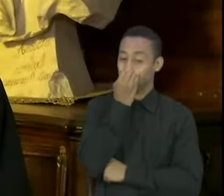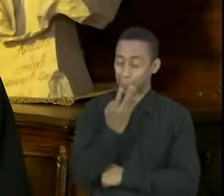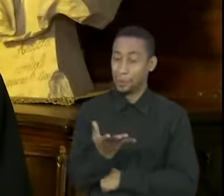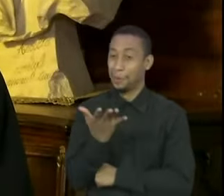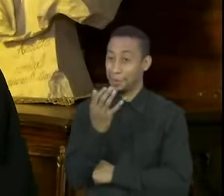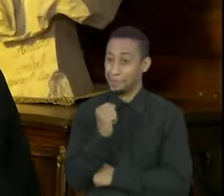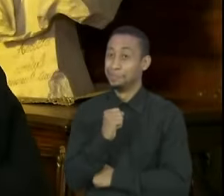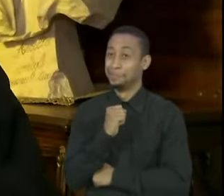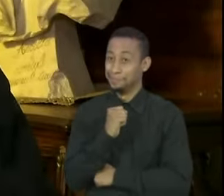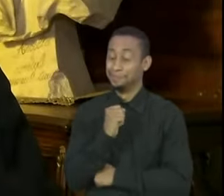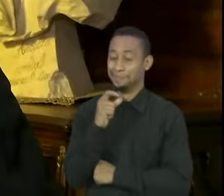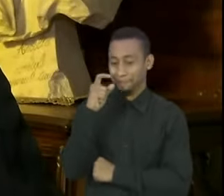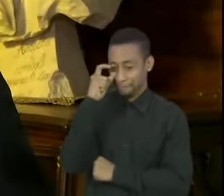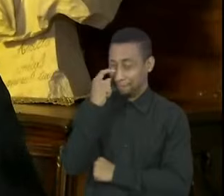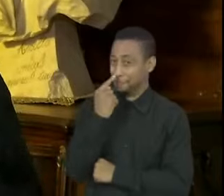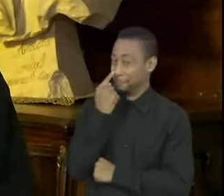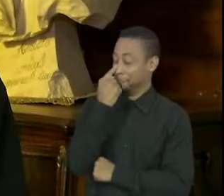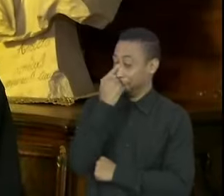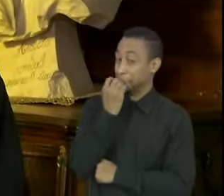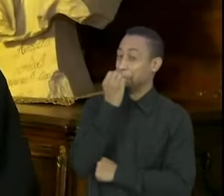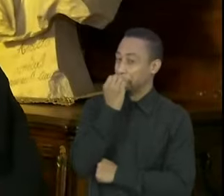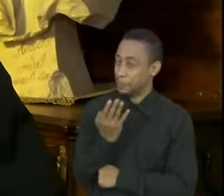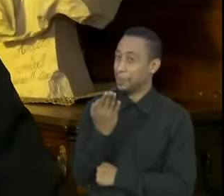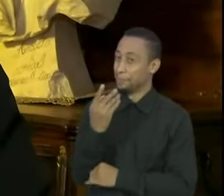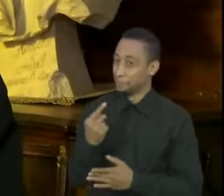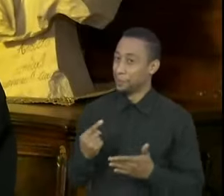heim Pondé Mas